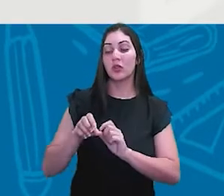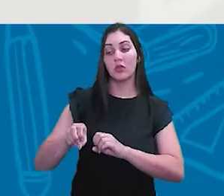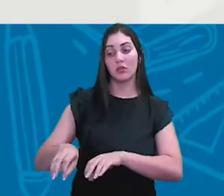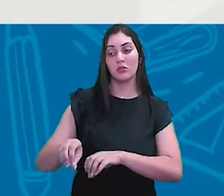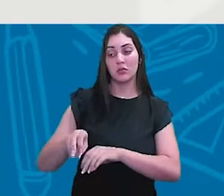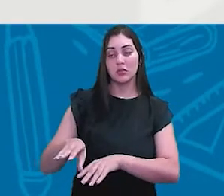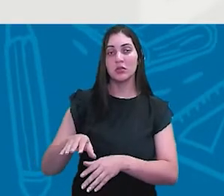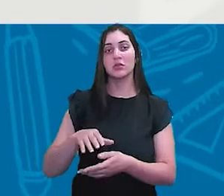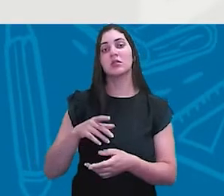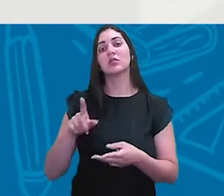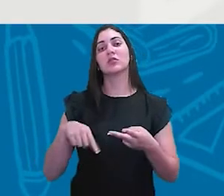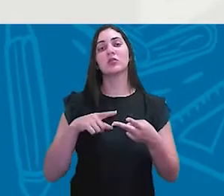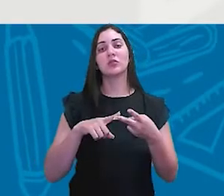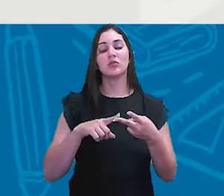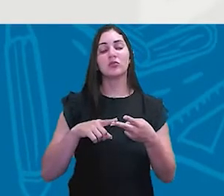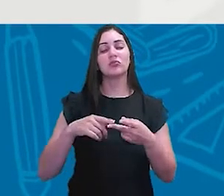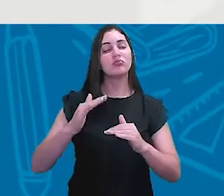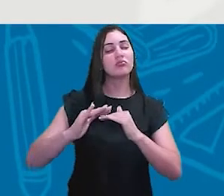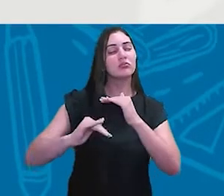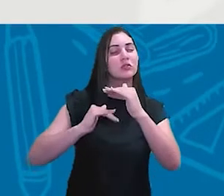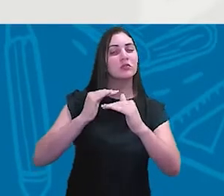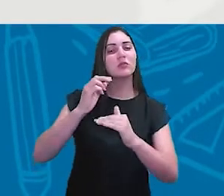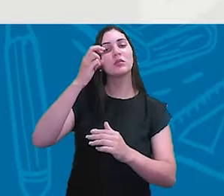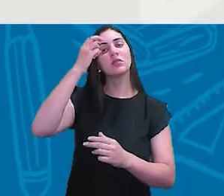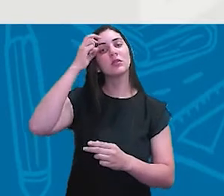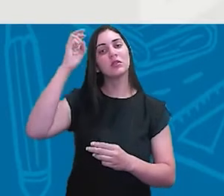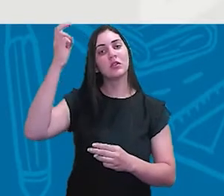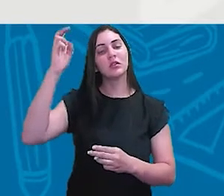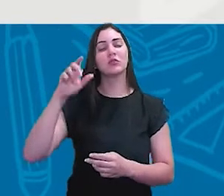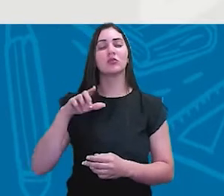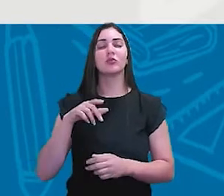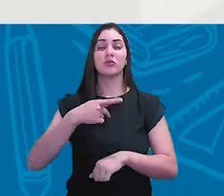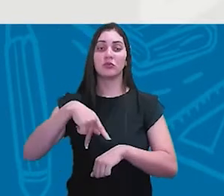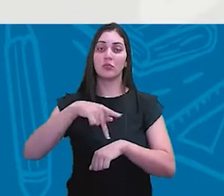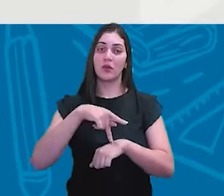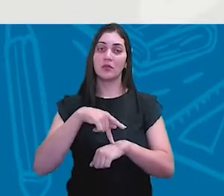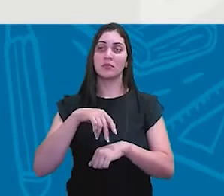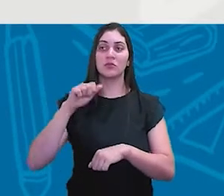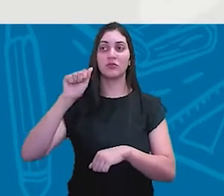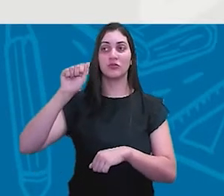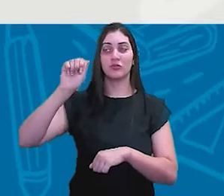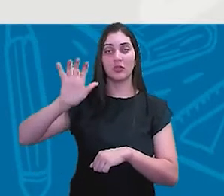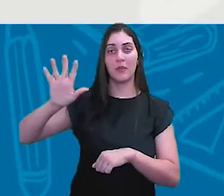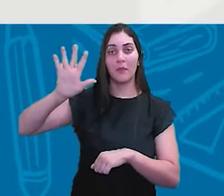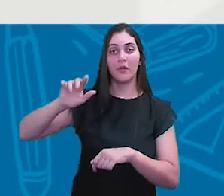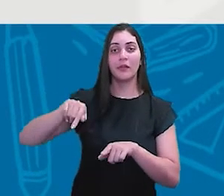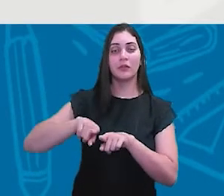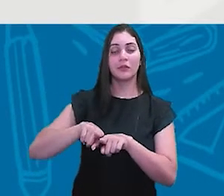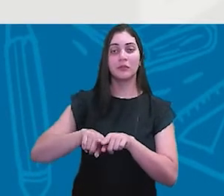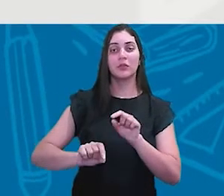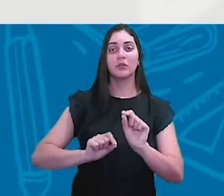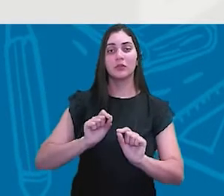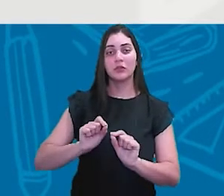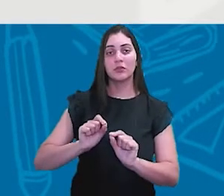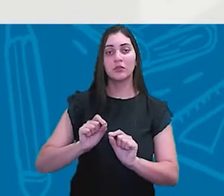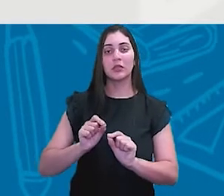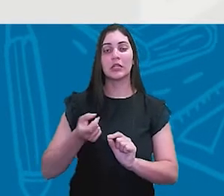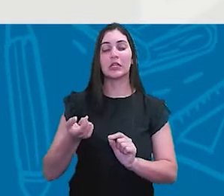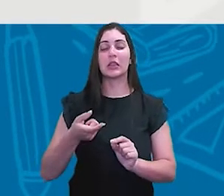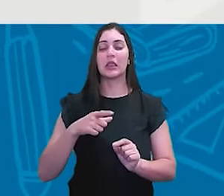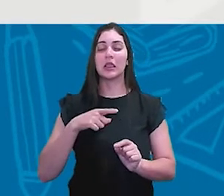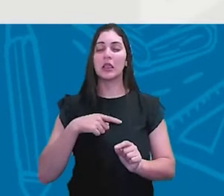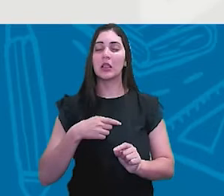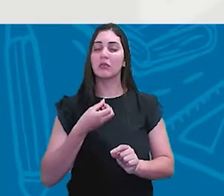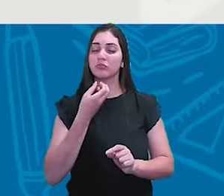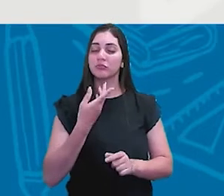do desenvolvimento da cultura de países latino-americanos, na questão da estabilidade